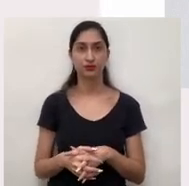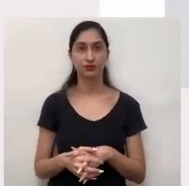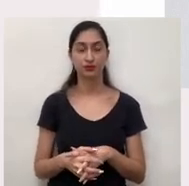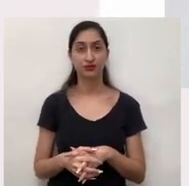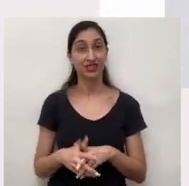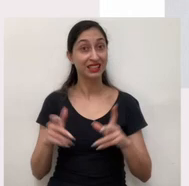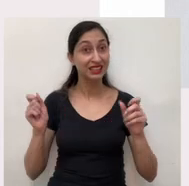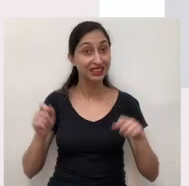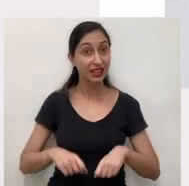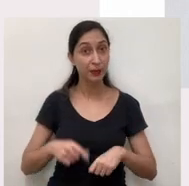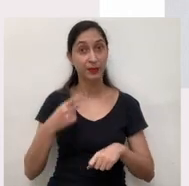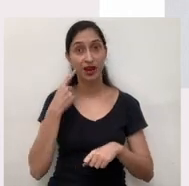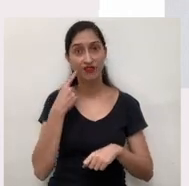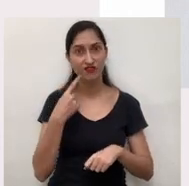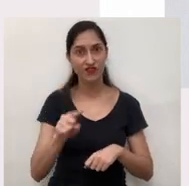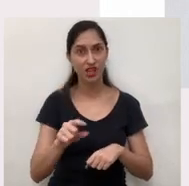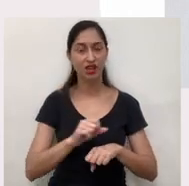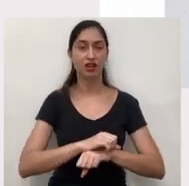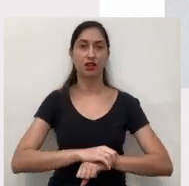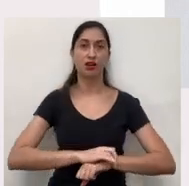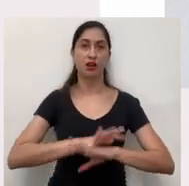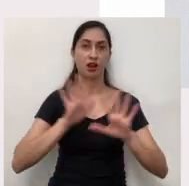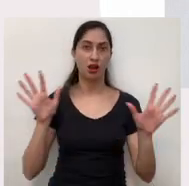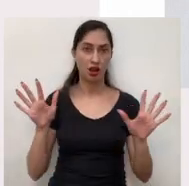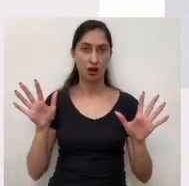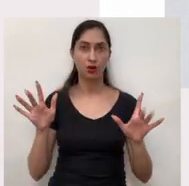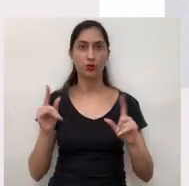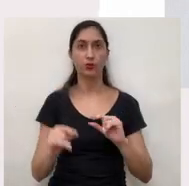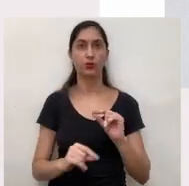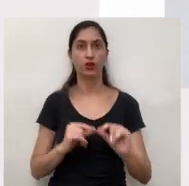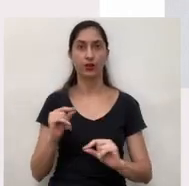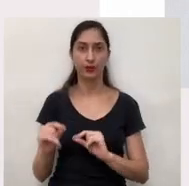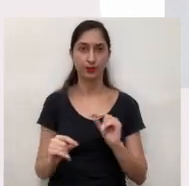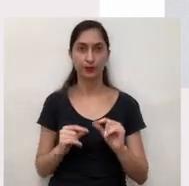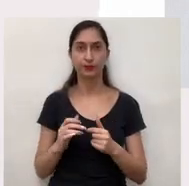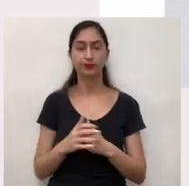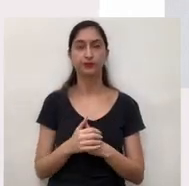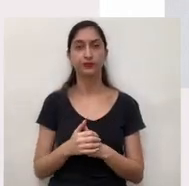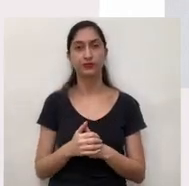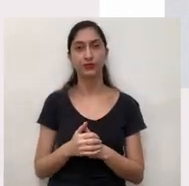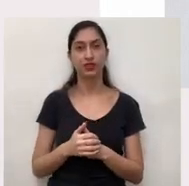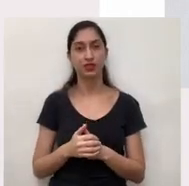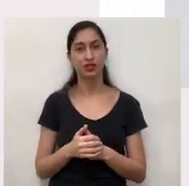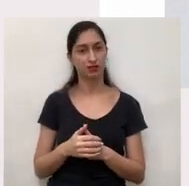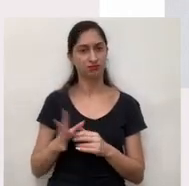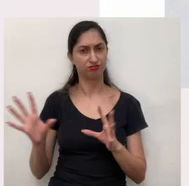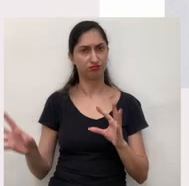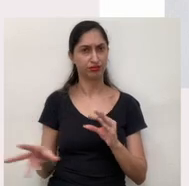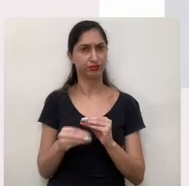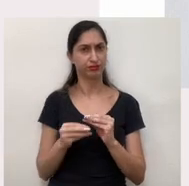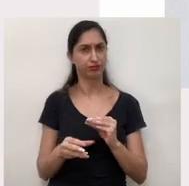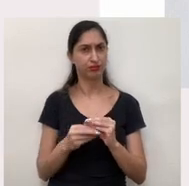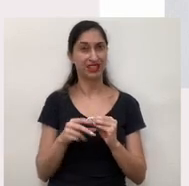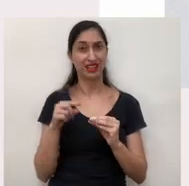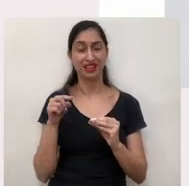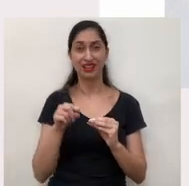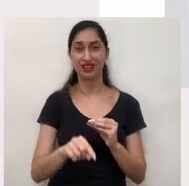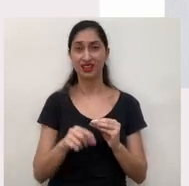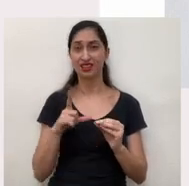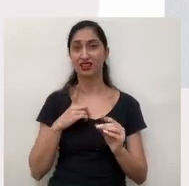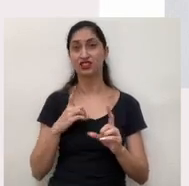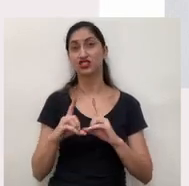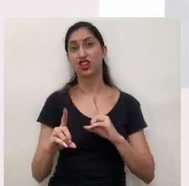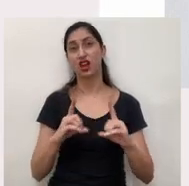dá para ver com mais clareza, assim, né, que essas composições, elas têm